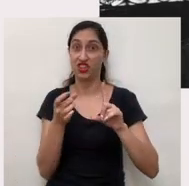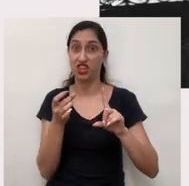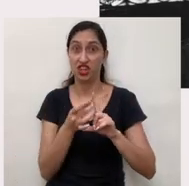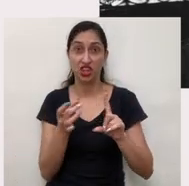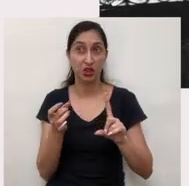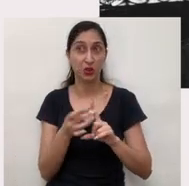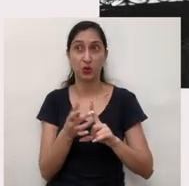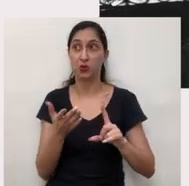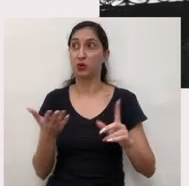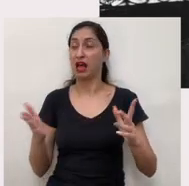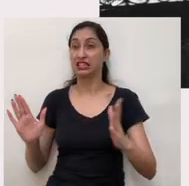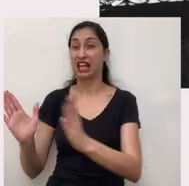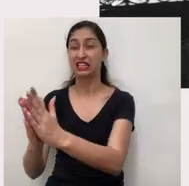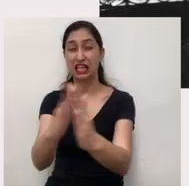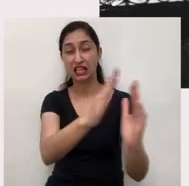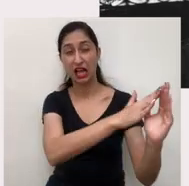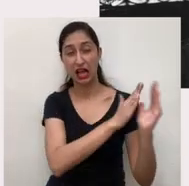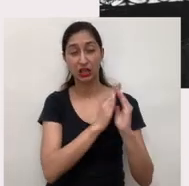na varanda, enfim,